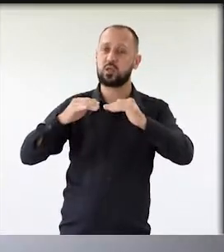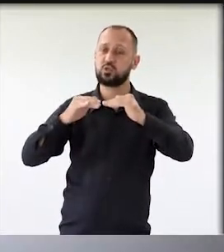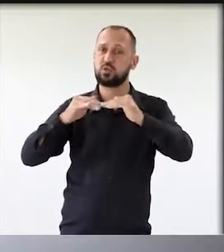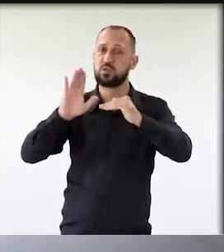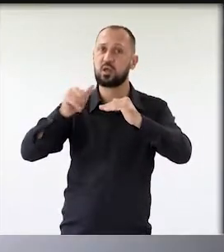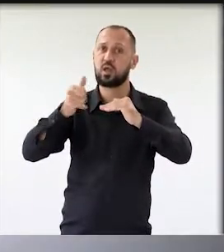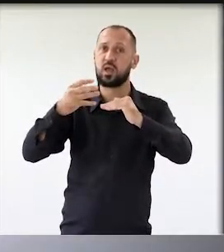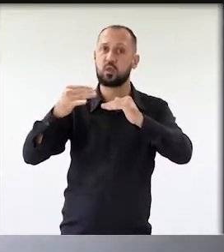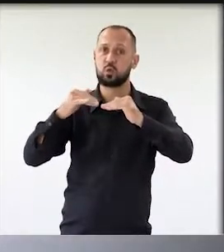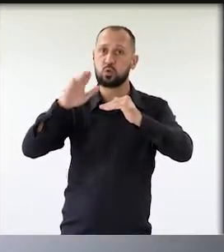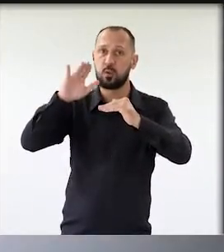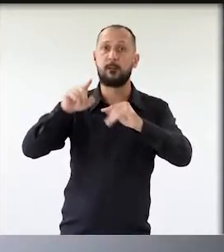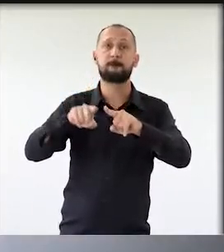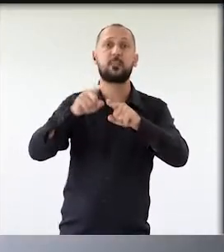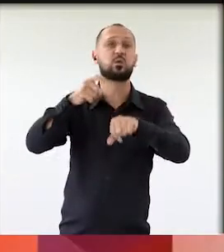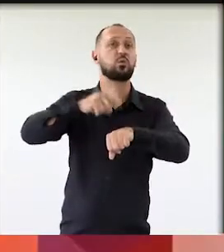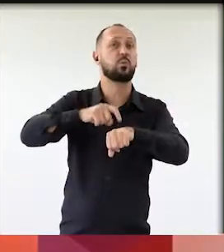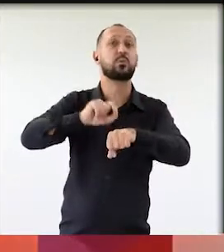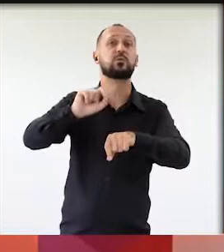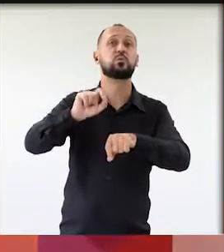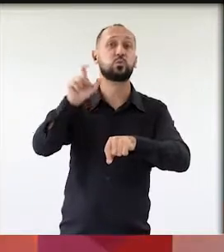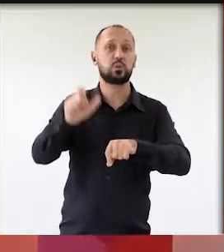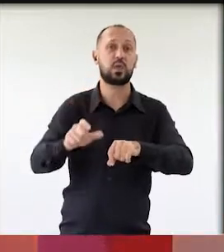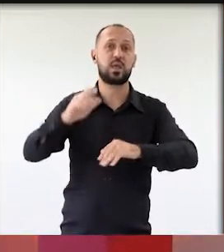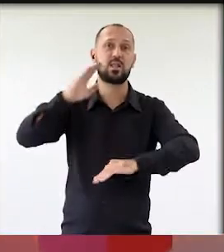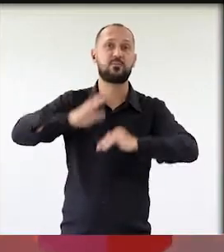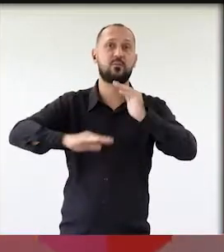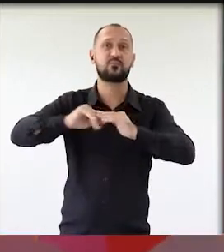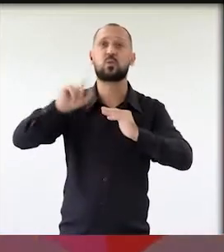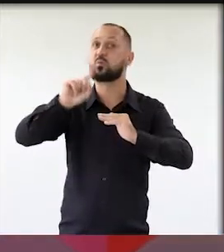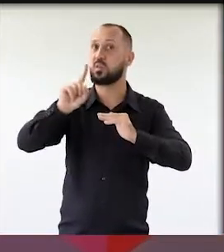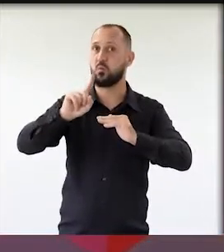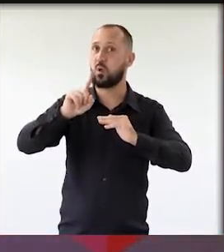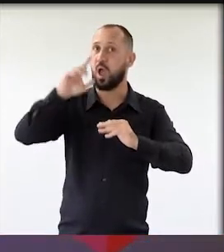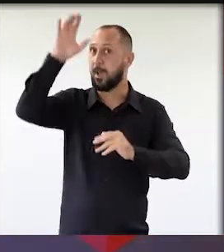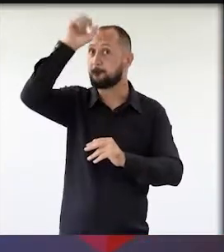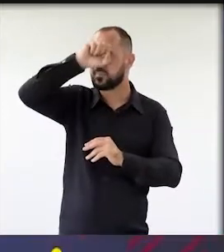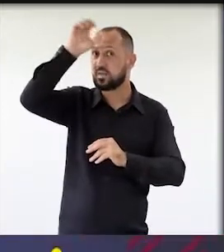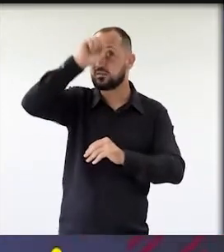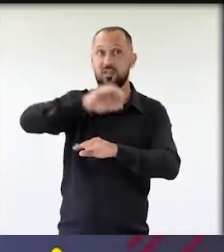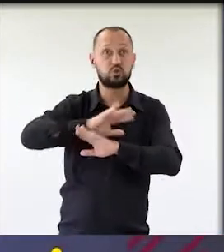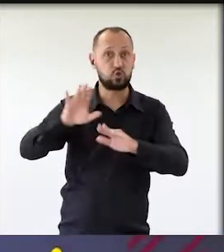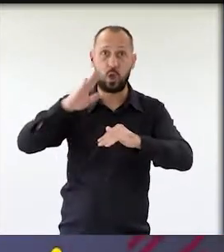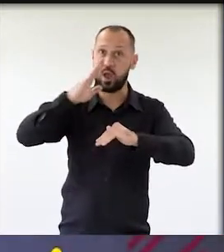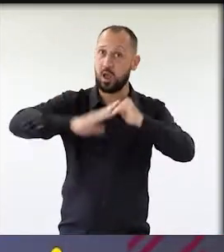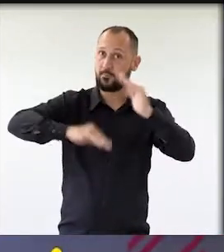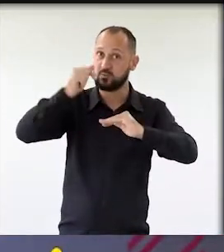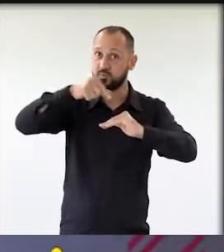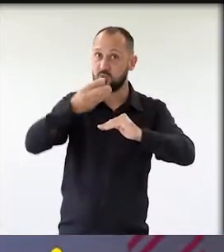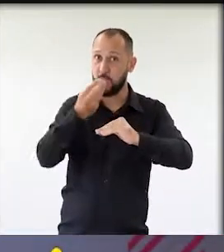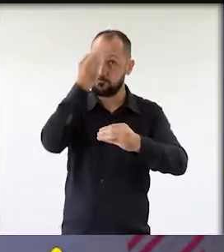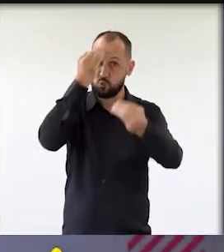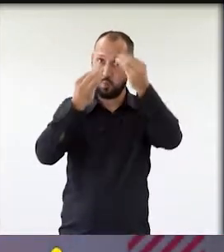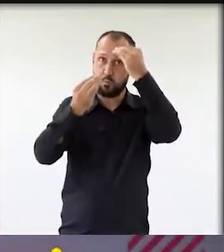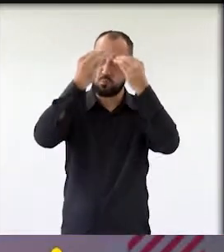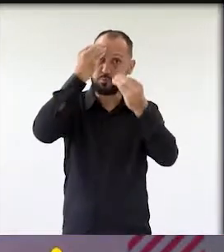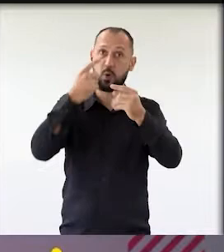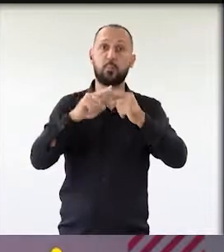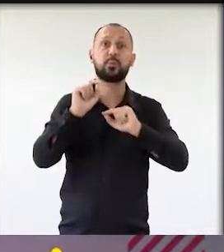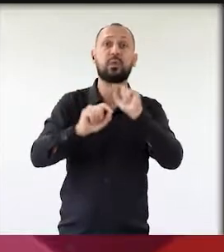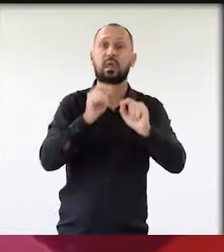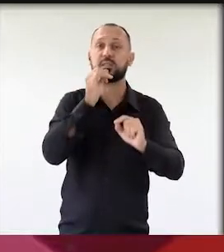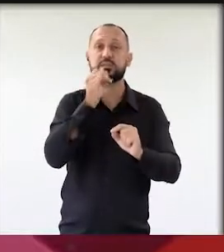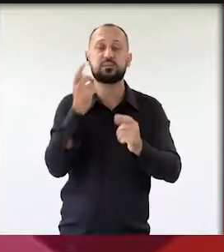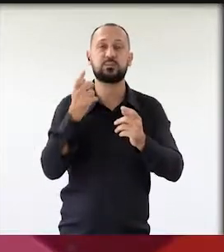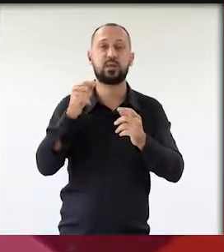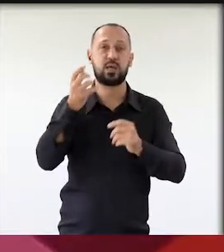dos 14 anos, mas desde que na condição de aprendiz. Então, é priorizada